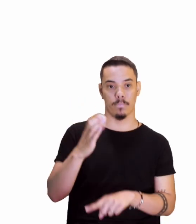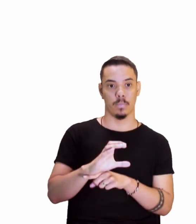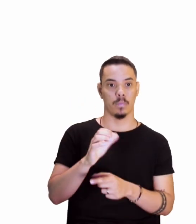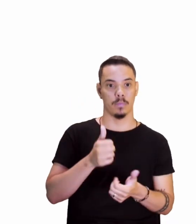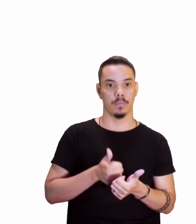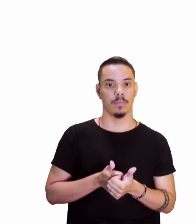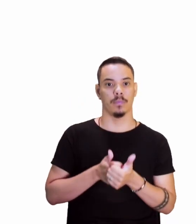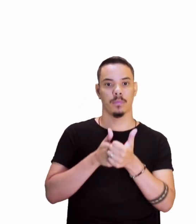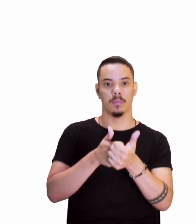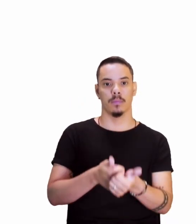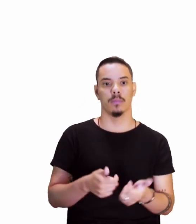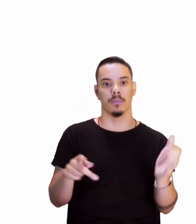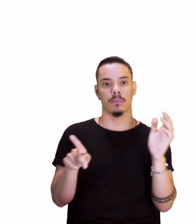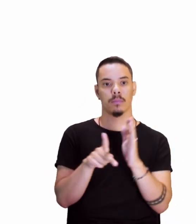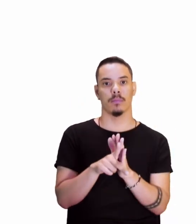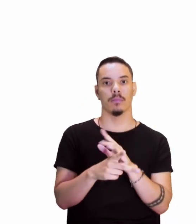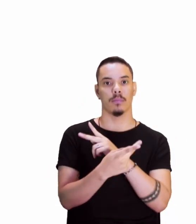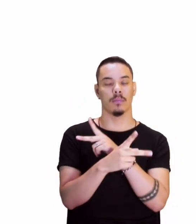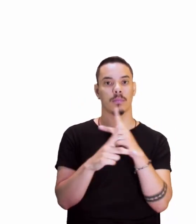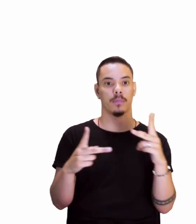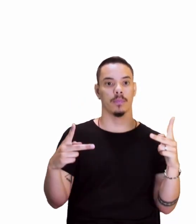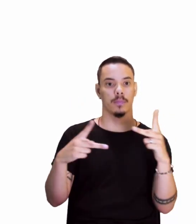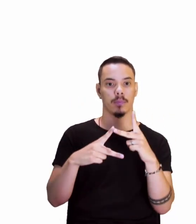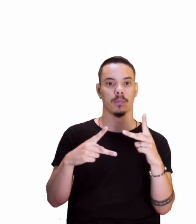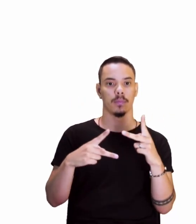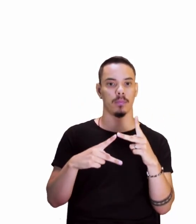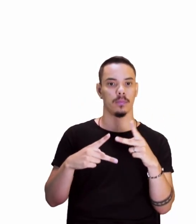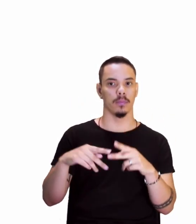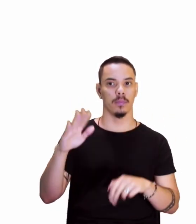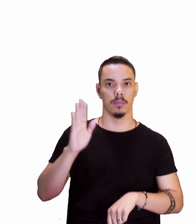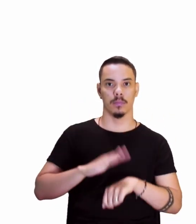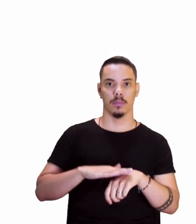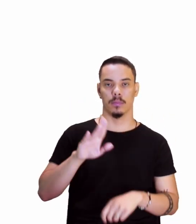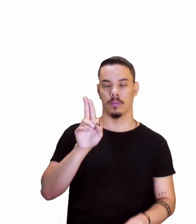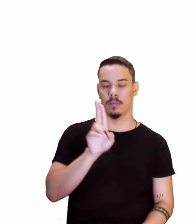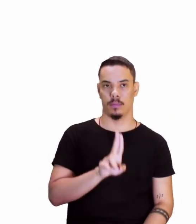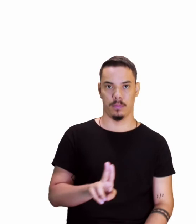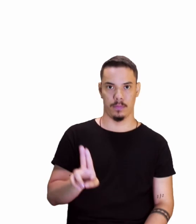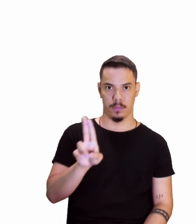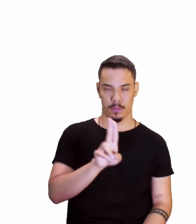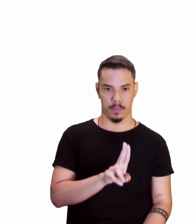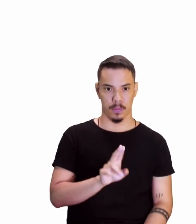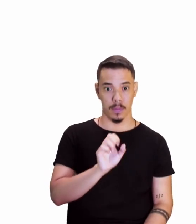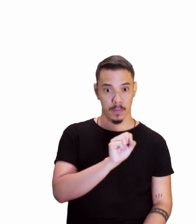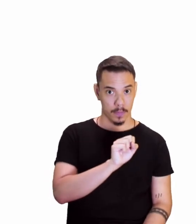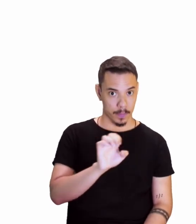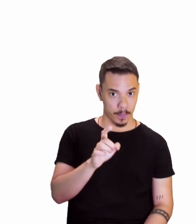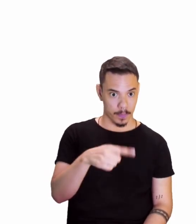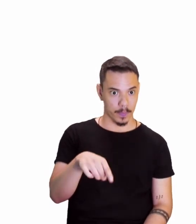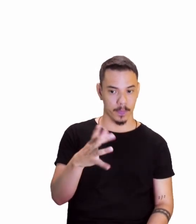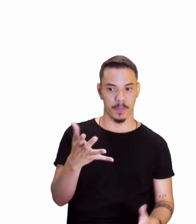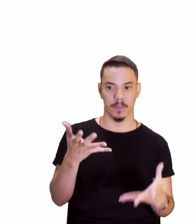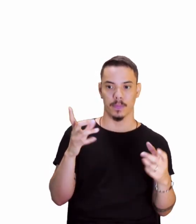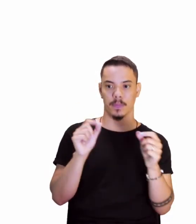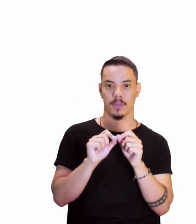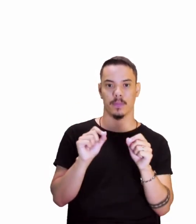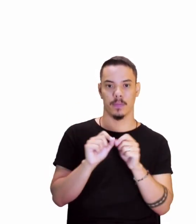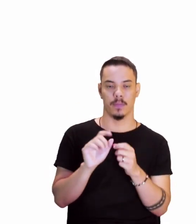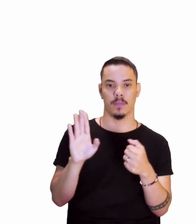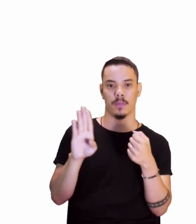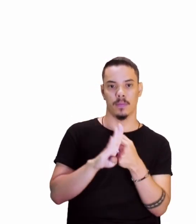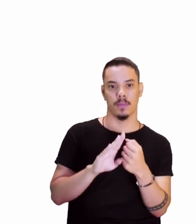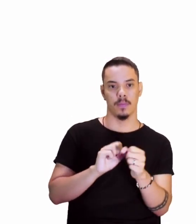das suas preposições mais usuais. Se você quiser só fazer do